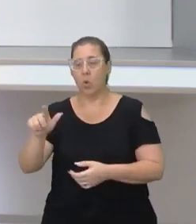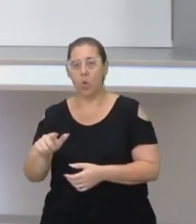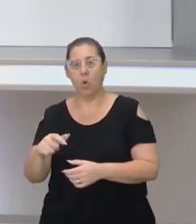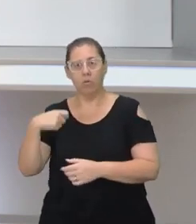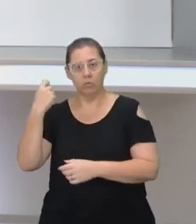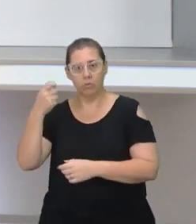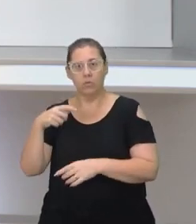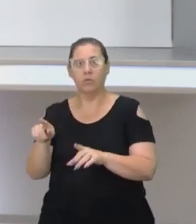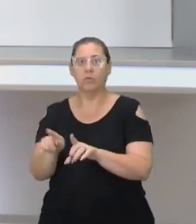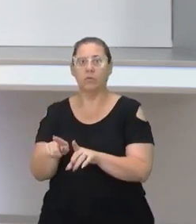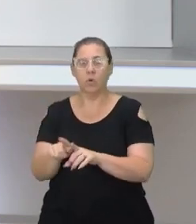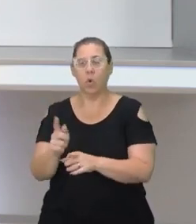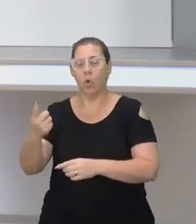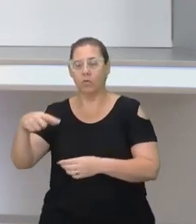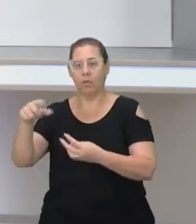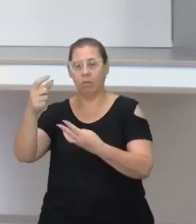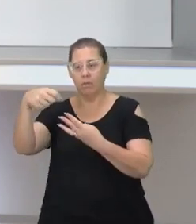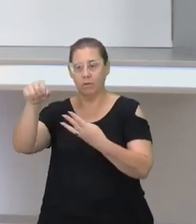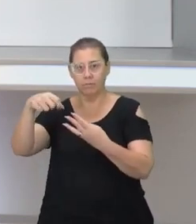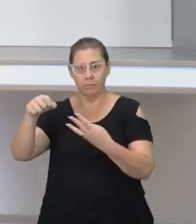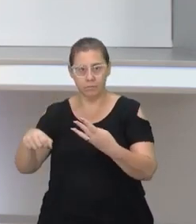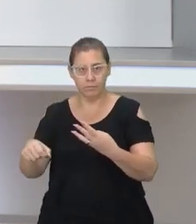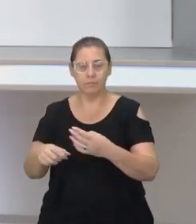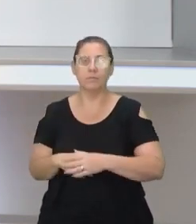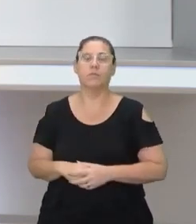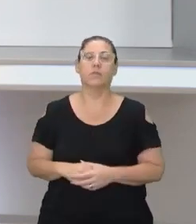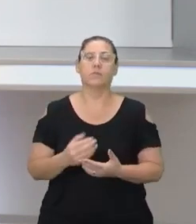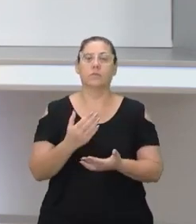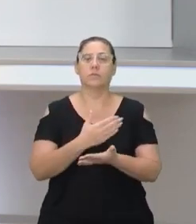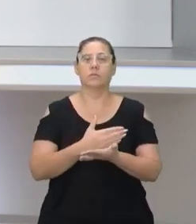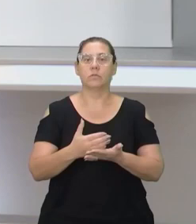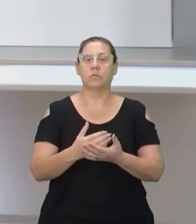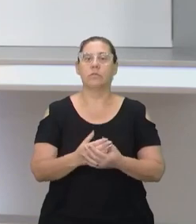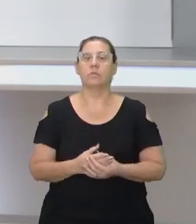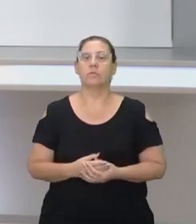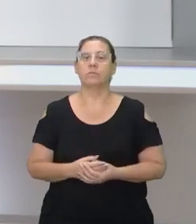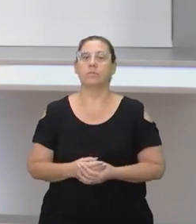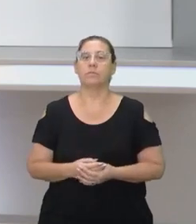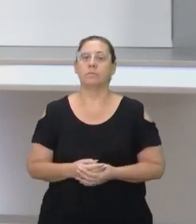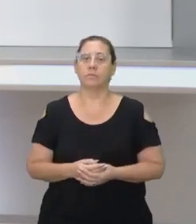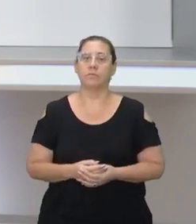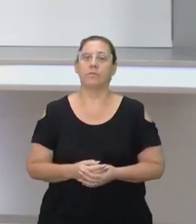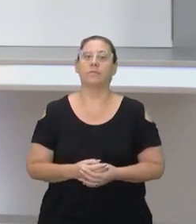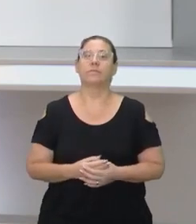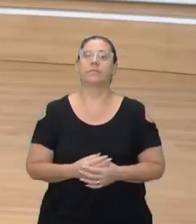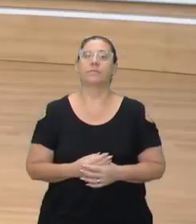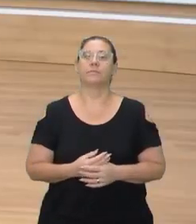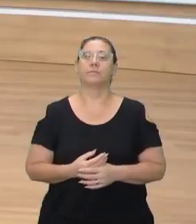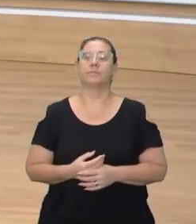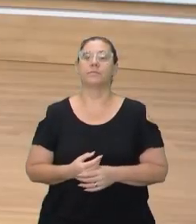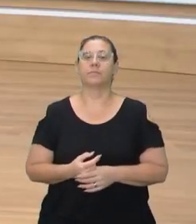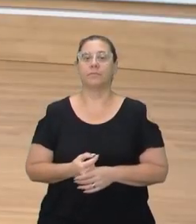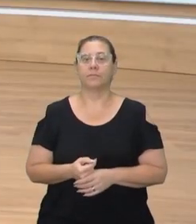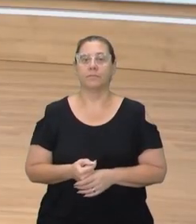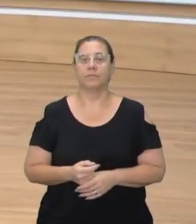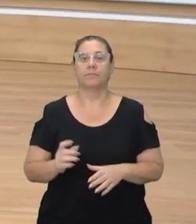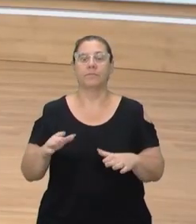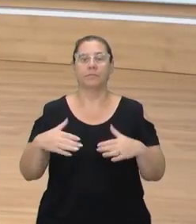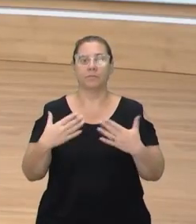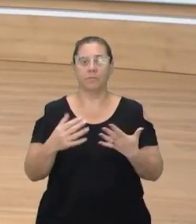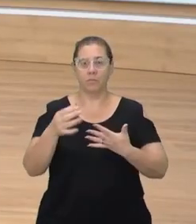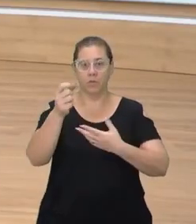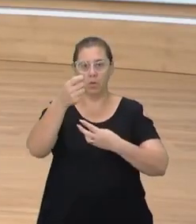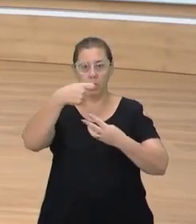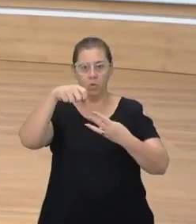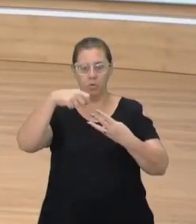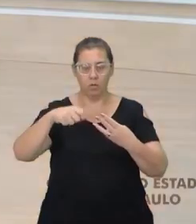vídeo vão ter outras 3 questões. Então, vamos começar aí para as questões. Então, nós vamos fazer a correção